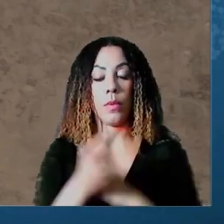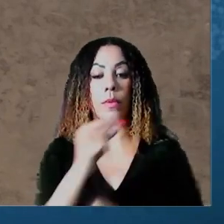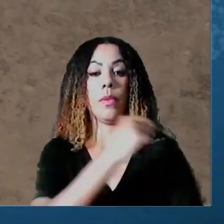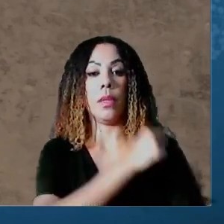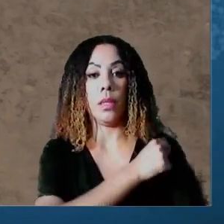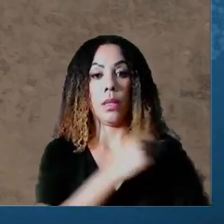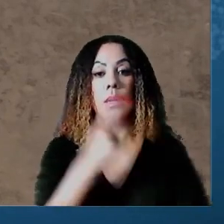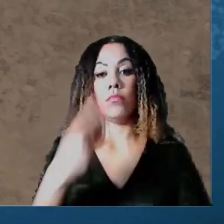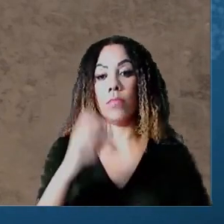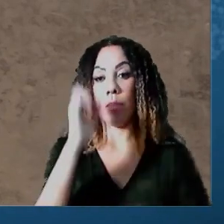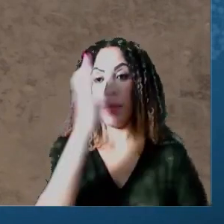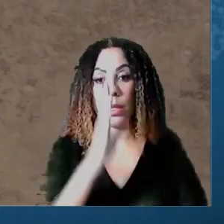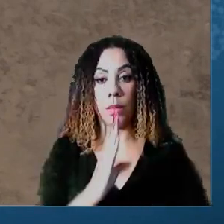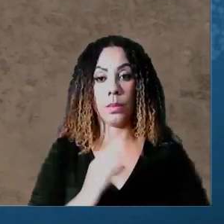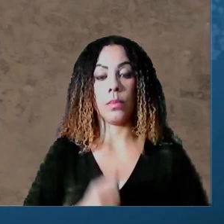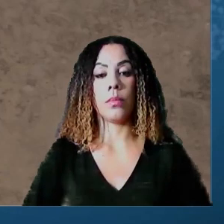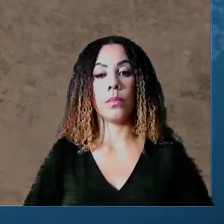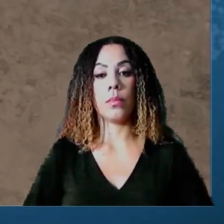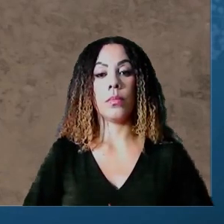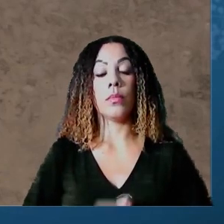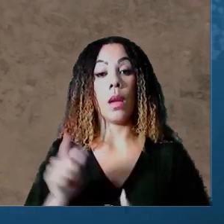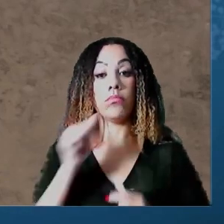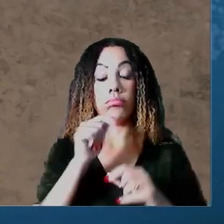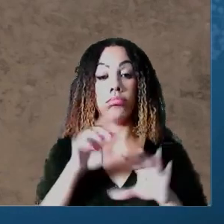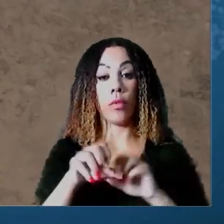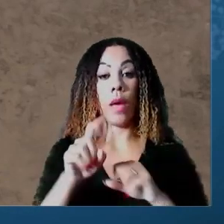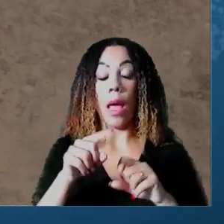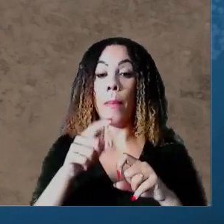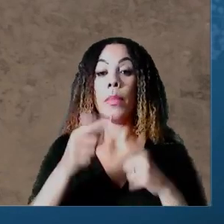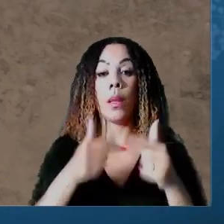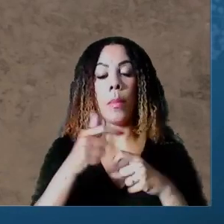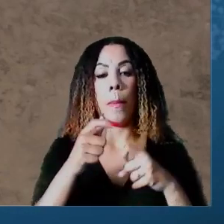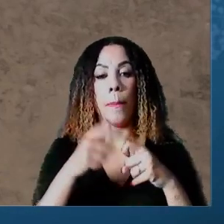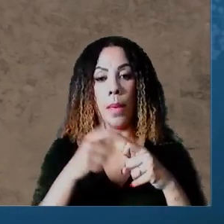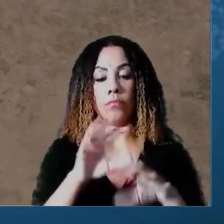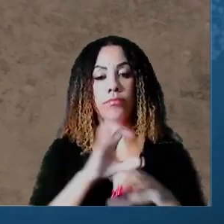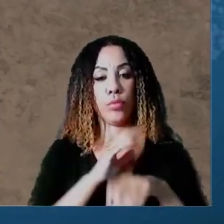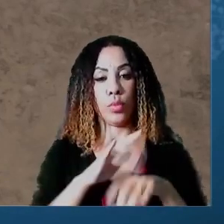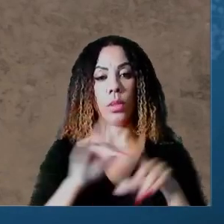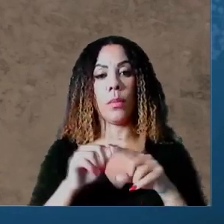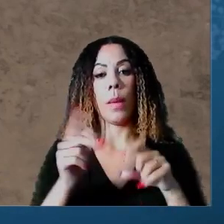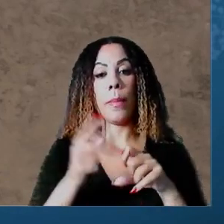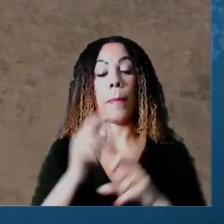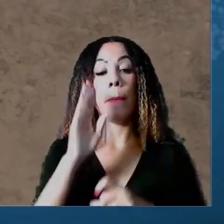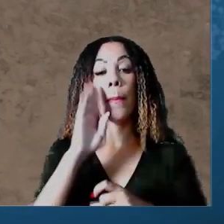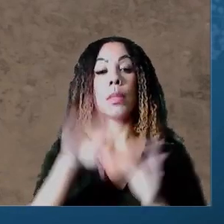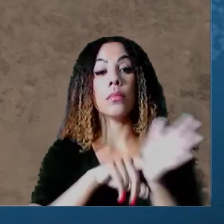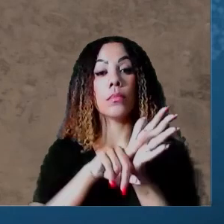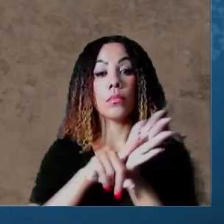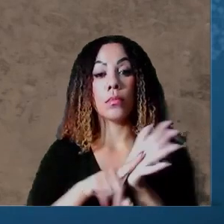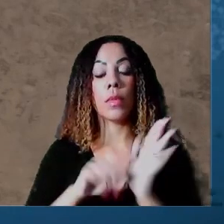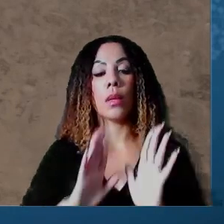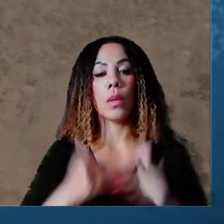Brasil. Médica infectologista e pediatra e uma das principais pesquisadoras no